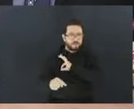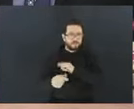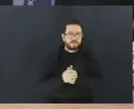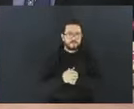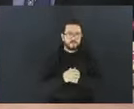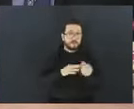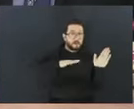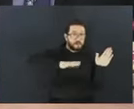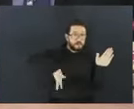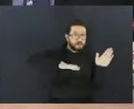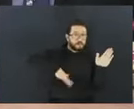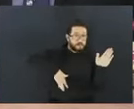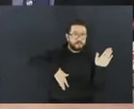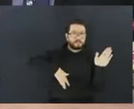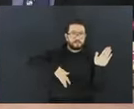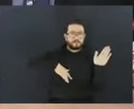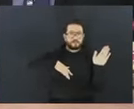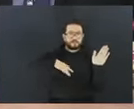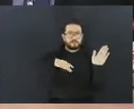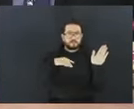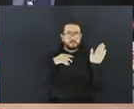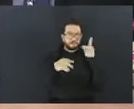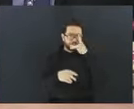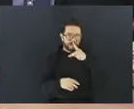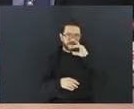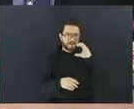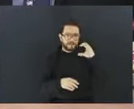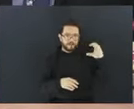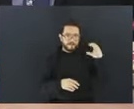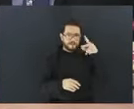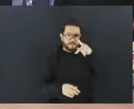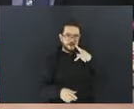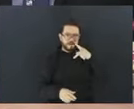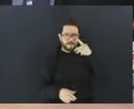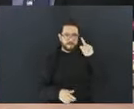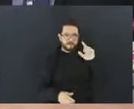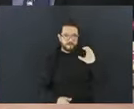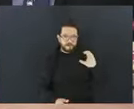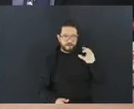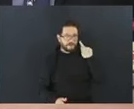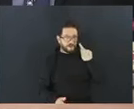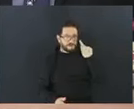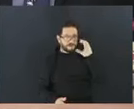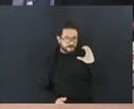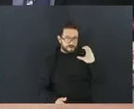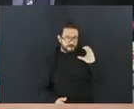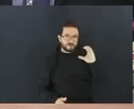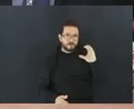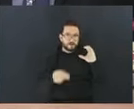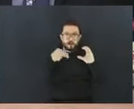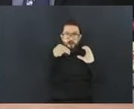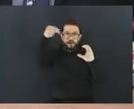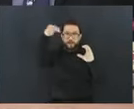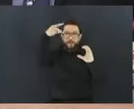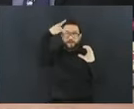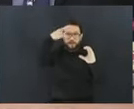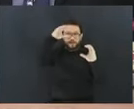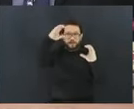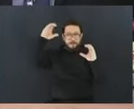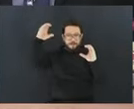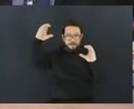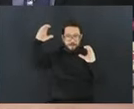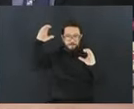disse, PCC e PGC, e na região norte, PCC. Então, nessas regiões, obviamente, o